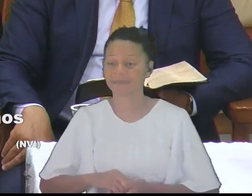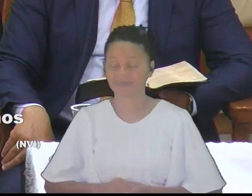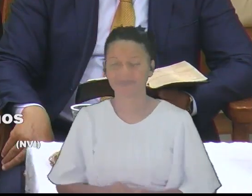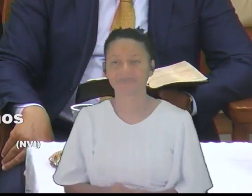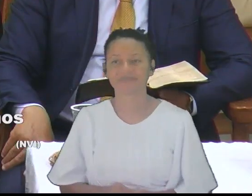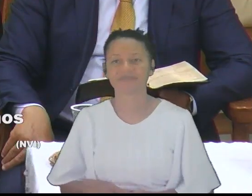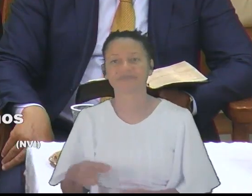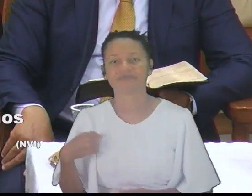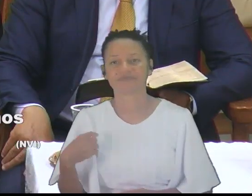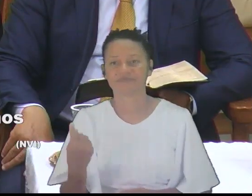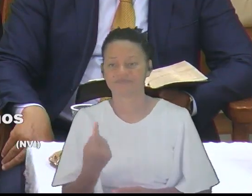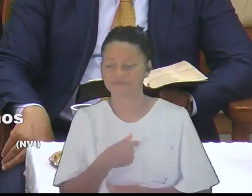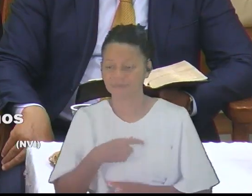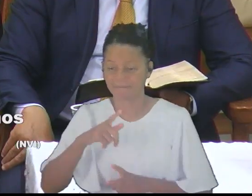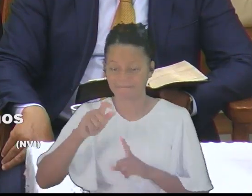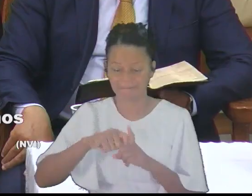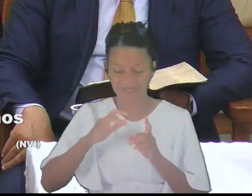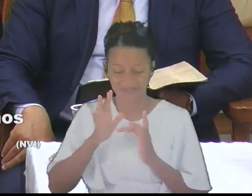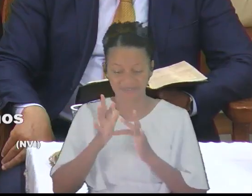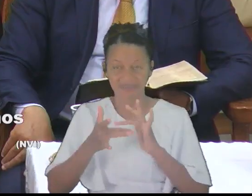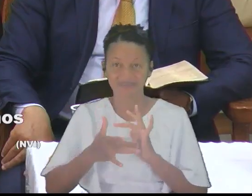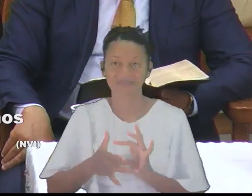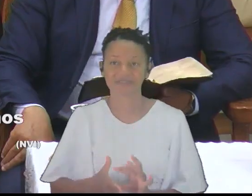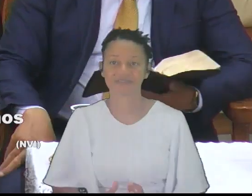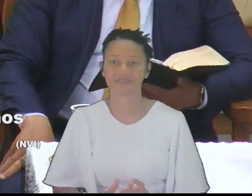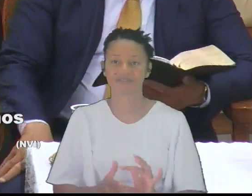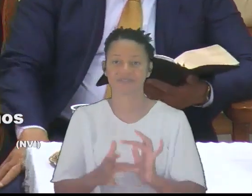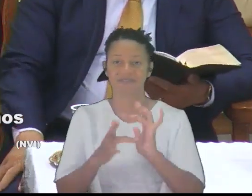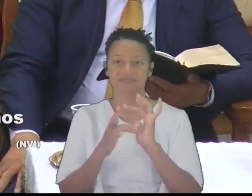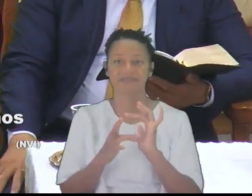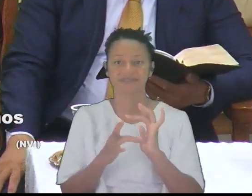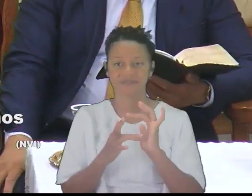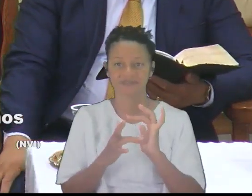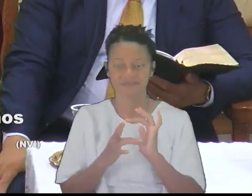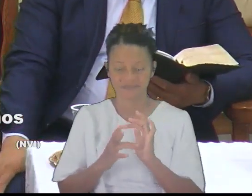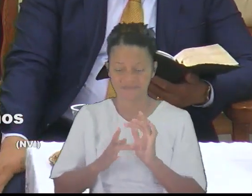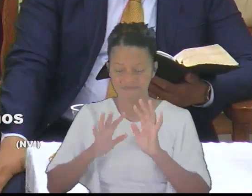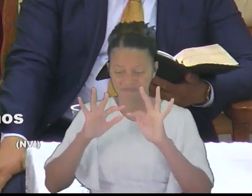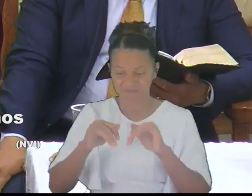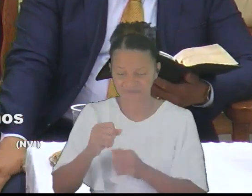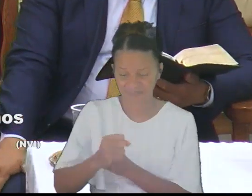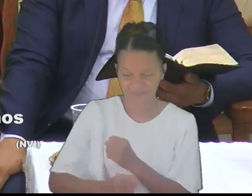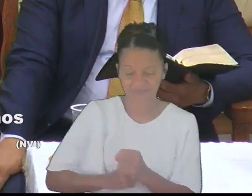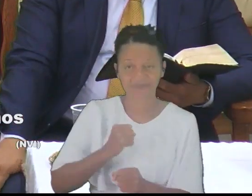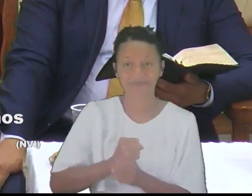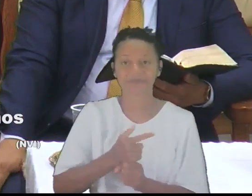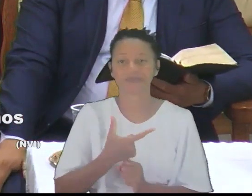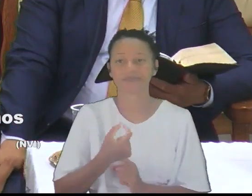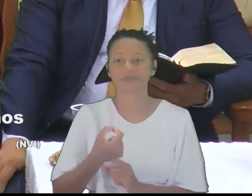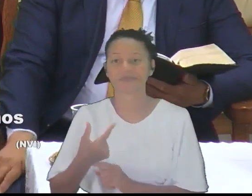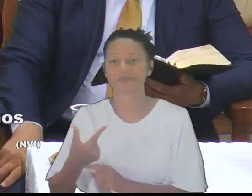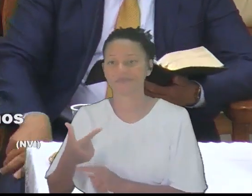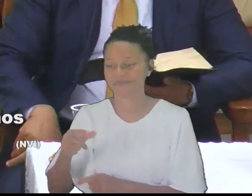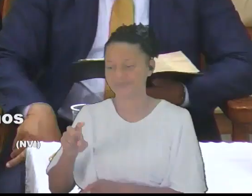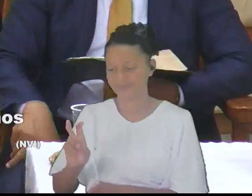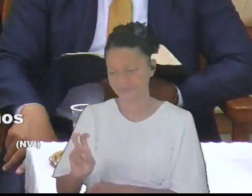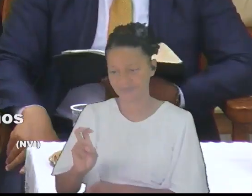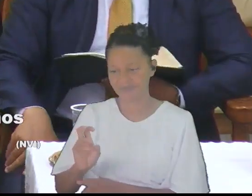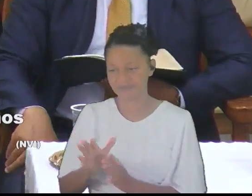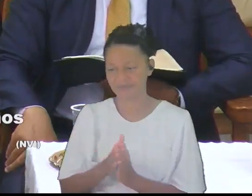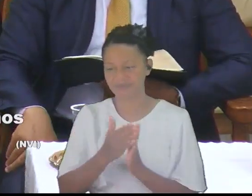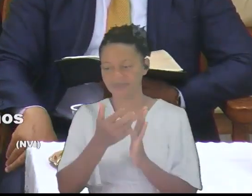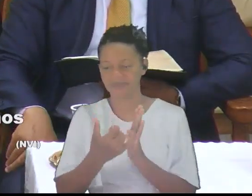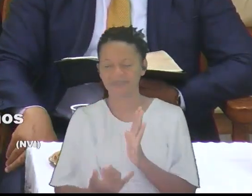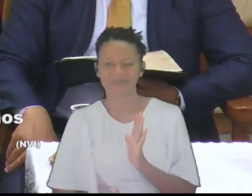Nós estamos no mês de Natal, aleluia, nós estamos no final do ano, e a Bíblia manda que nós